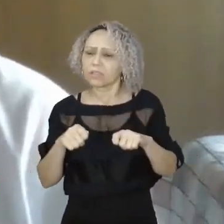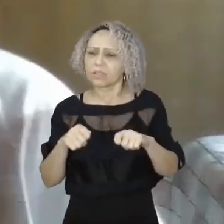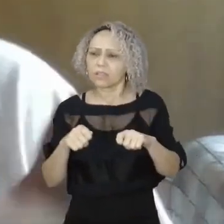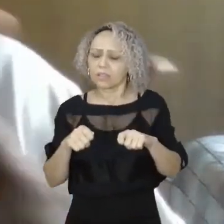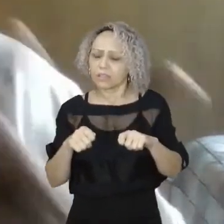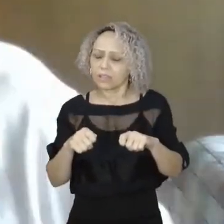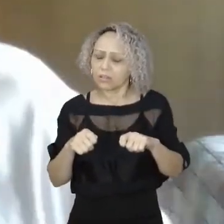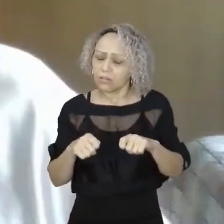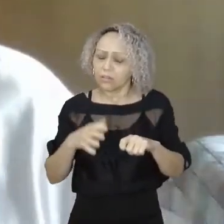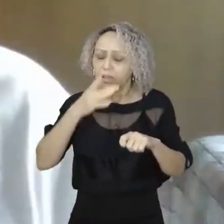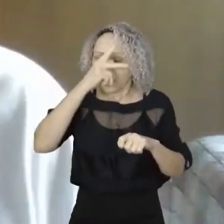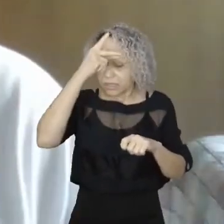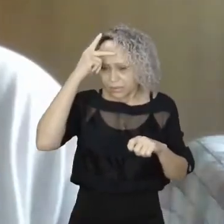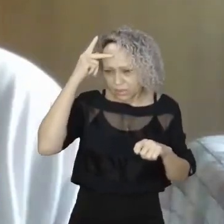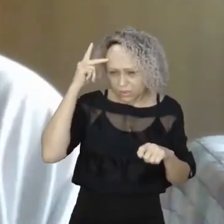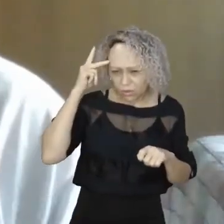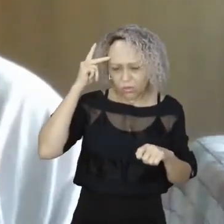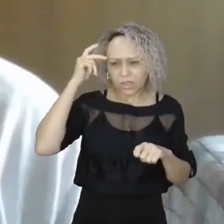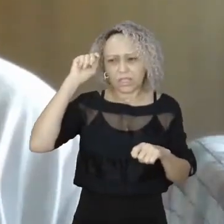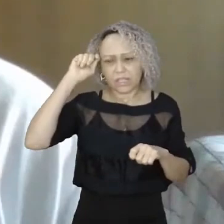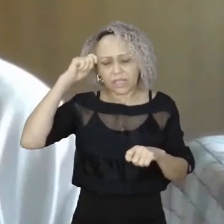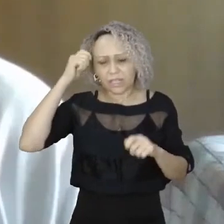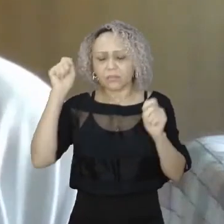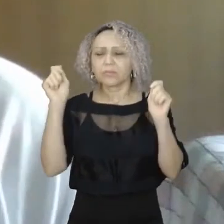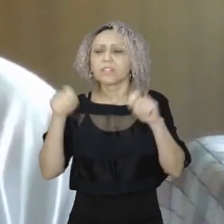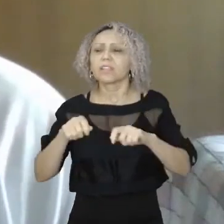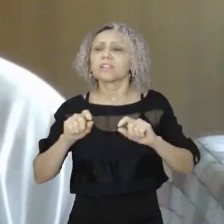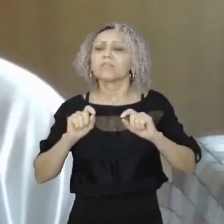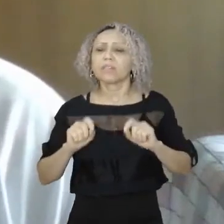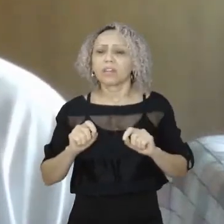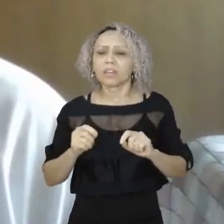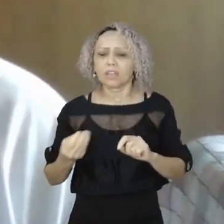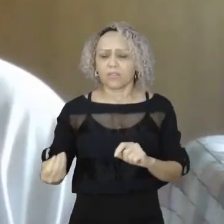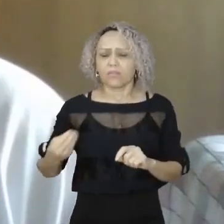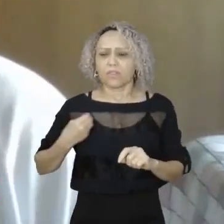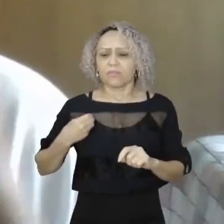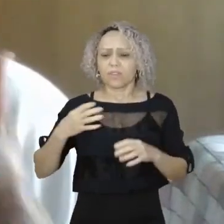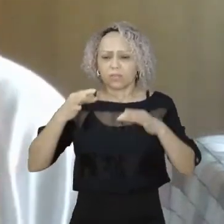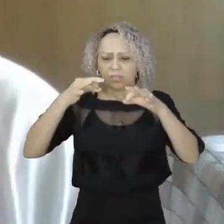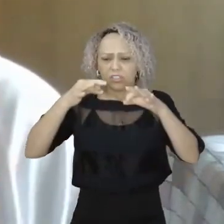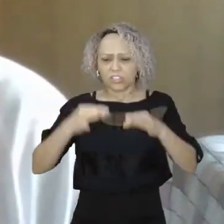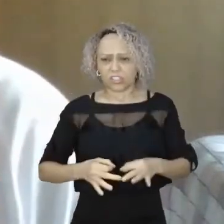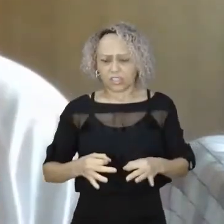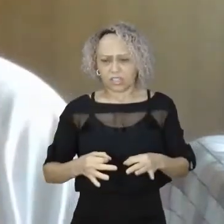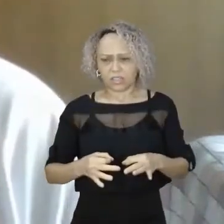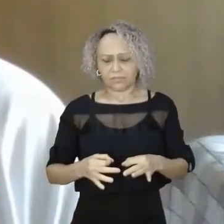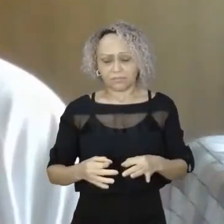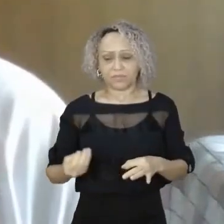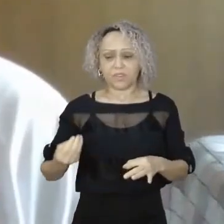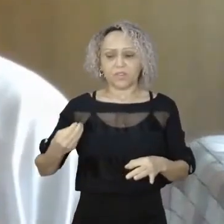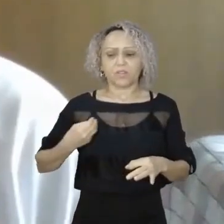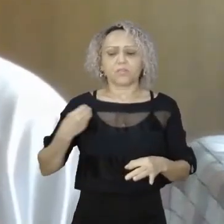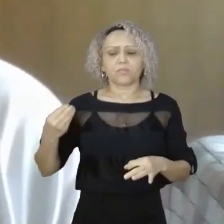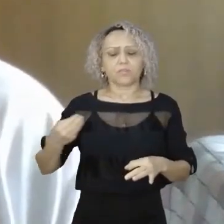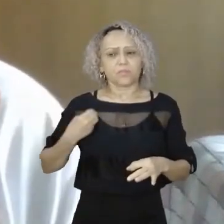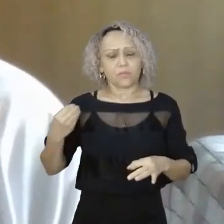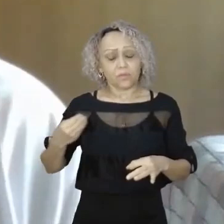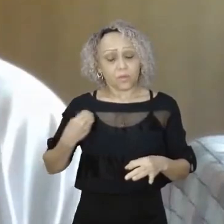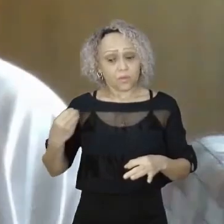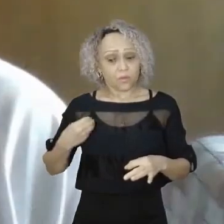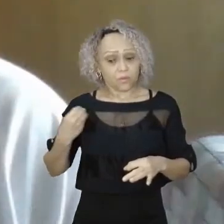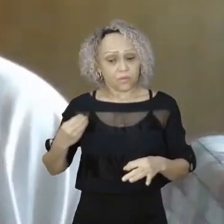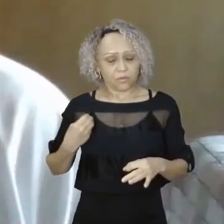fazer com que as pessoas negras pudessem viver com dignidade, vida em abundância e